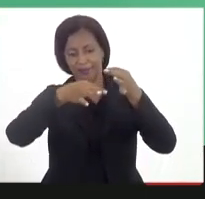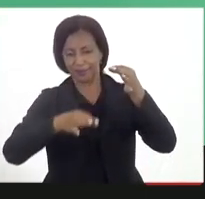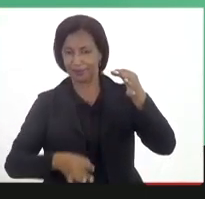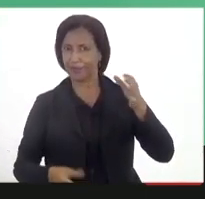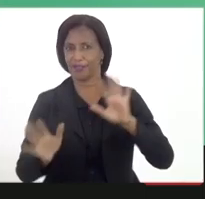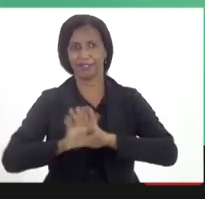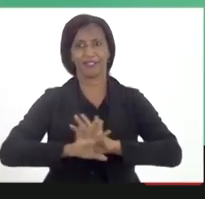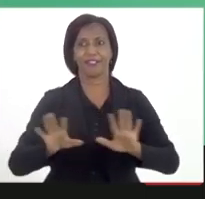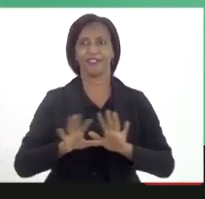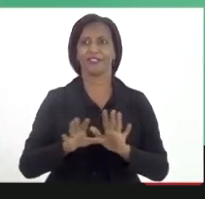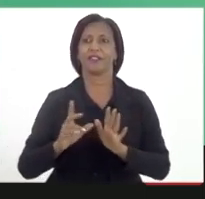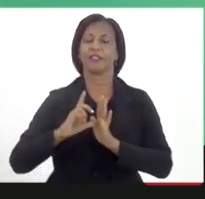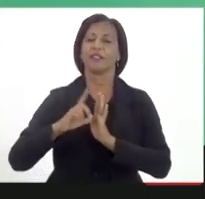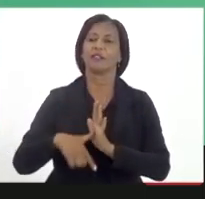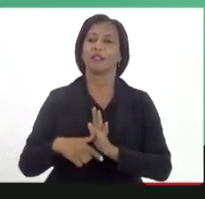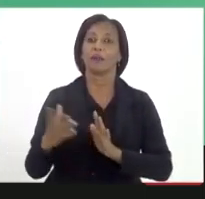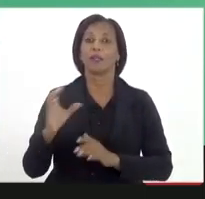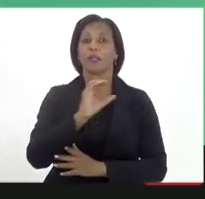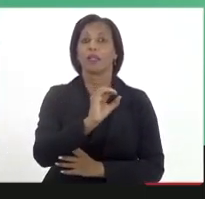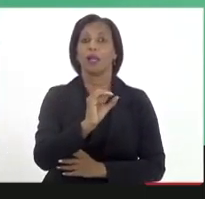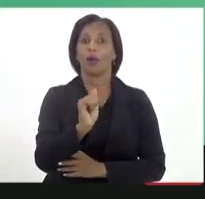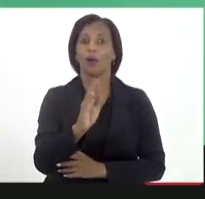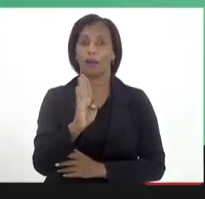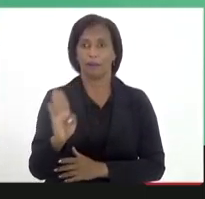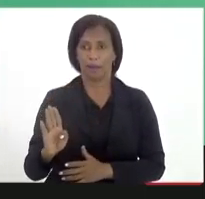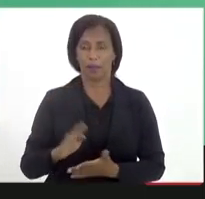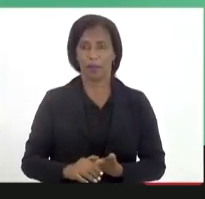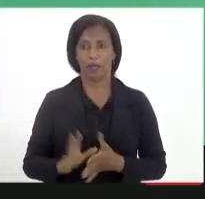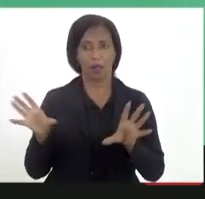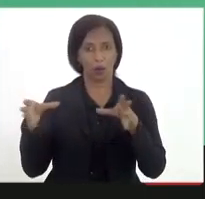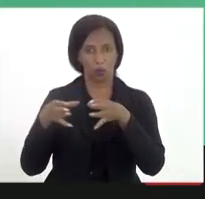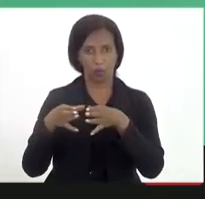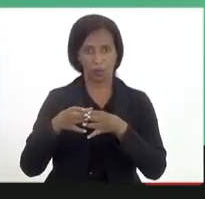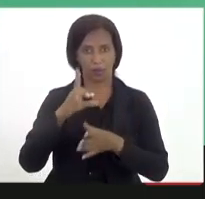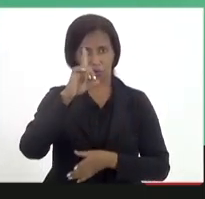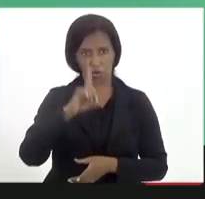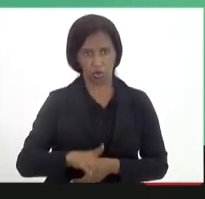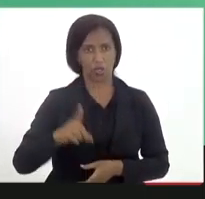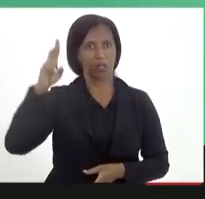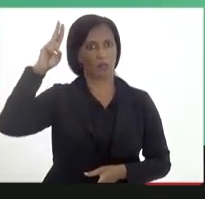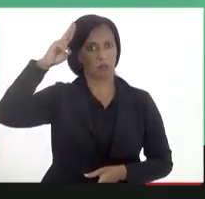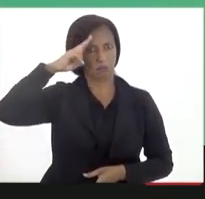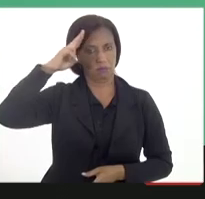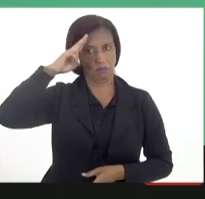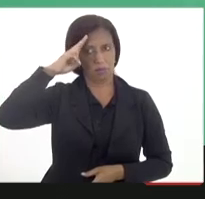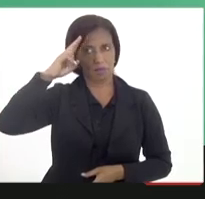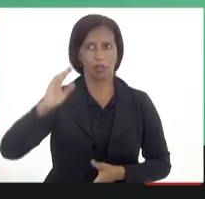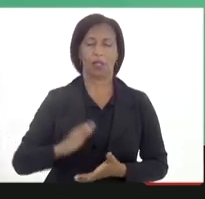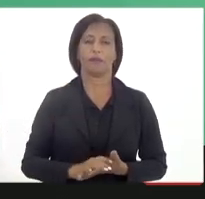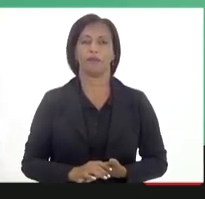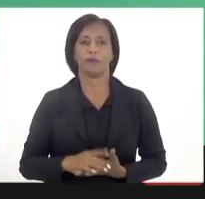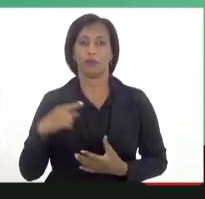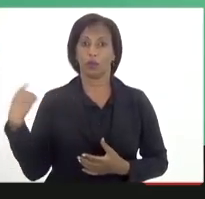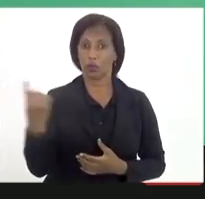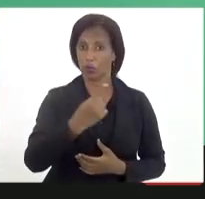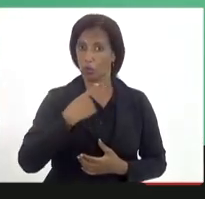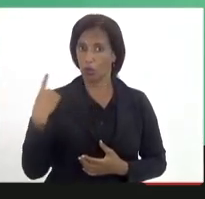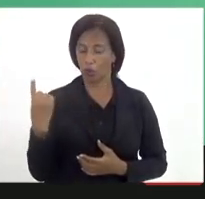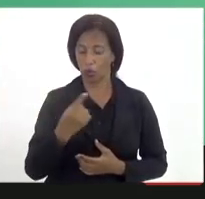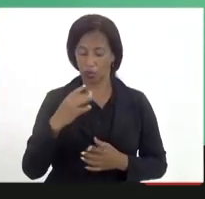é com relação ao atrás é que a hora ver do Rio a comissão de direito militar e o enfim nós